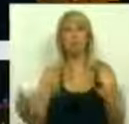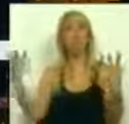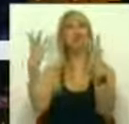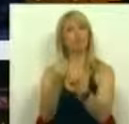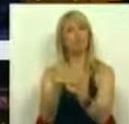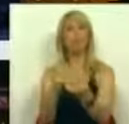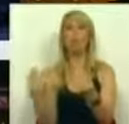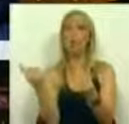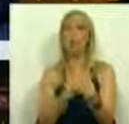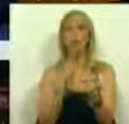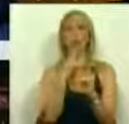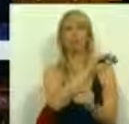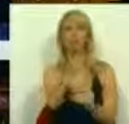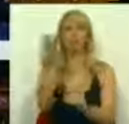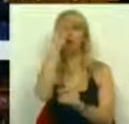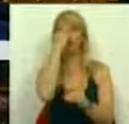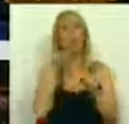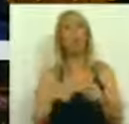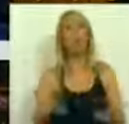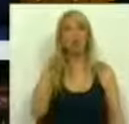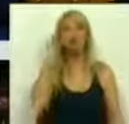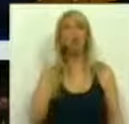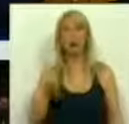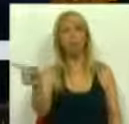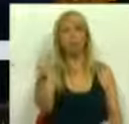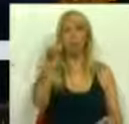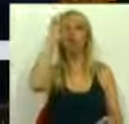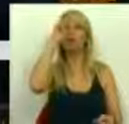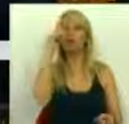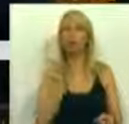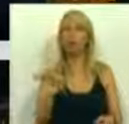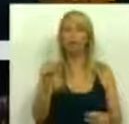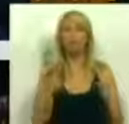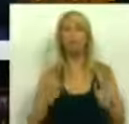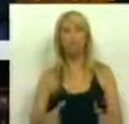seu esforço e hoje são os bancos os chamados a fazer esse esforço. Vamos vencer porque